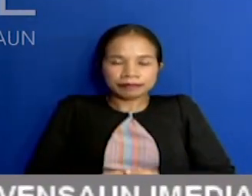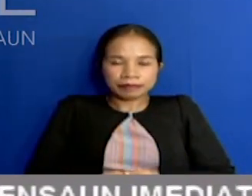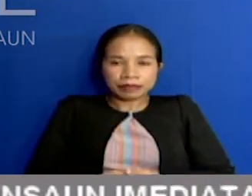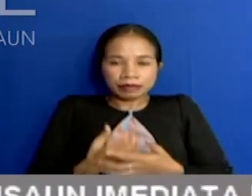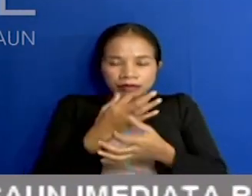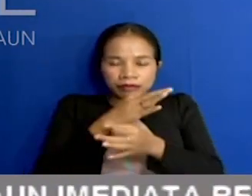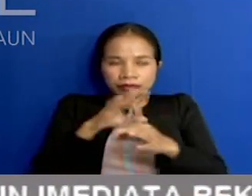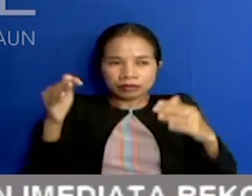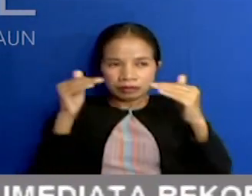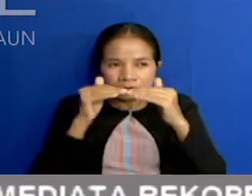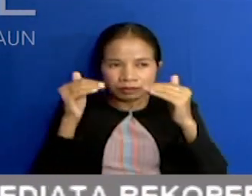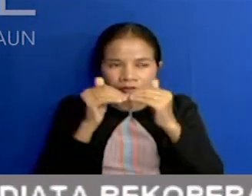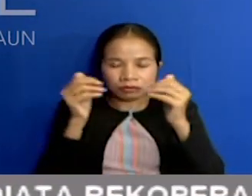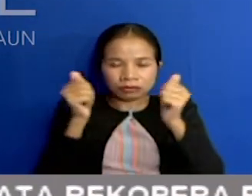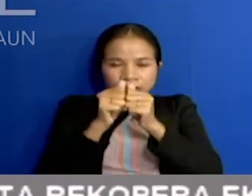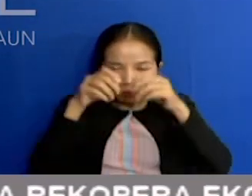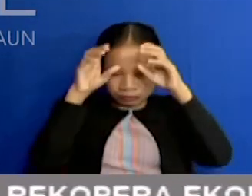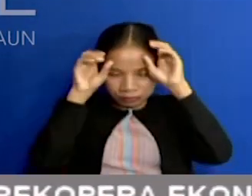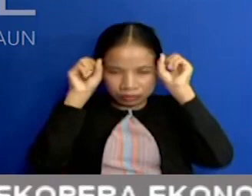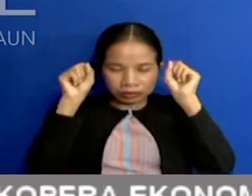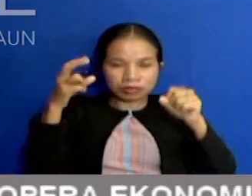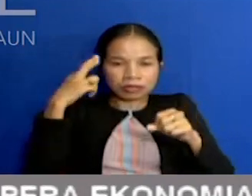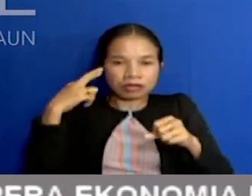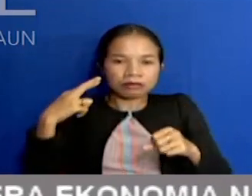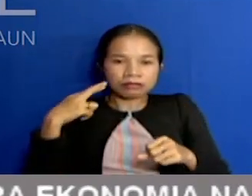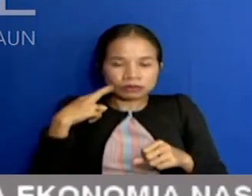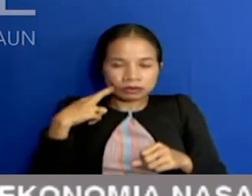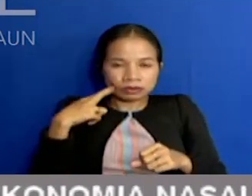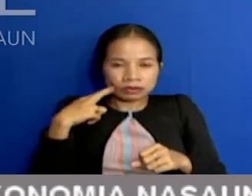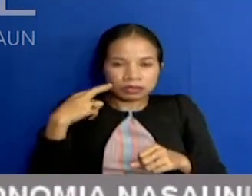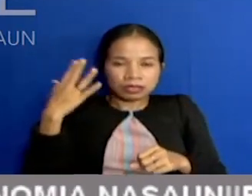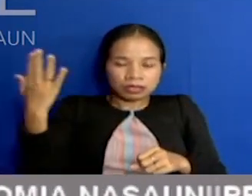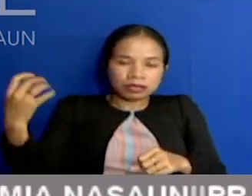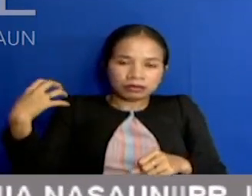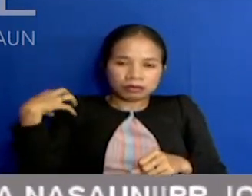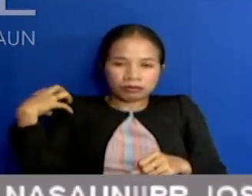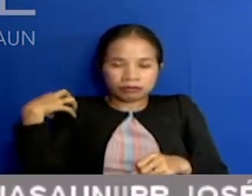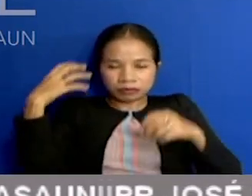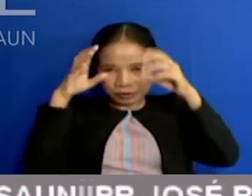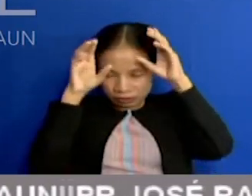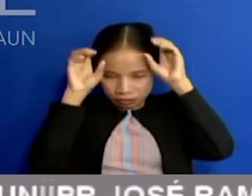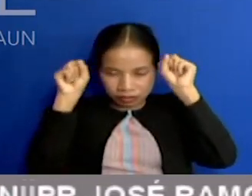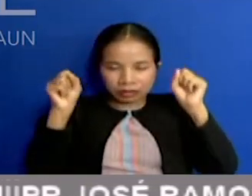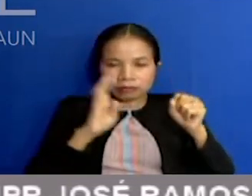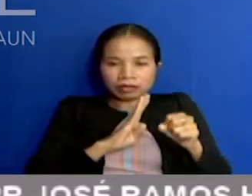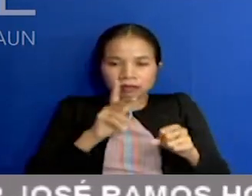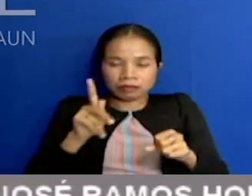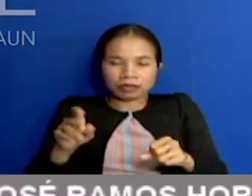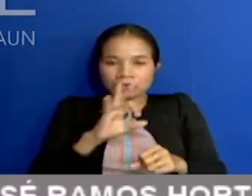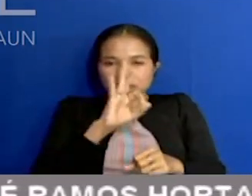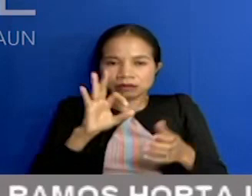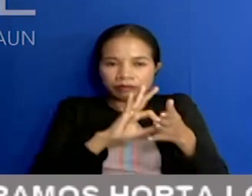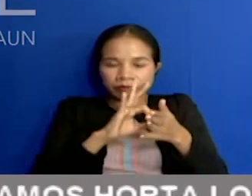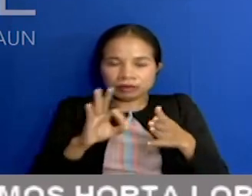Foi dramata encontro o Presidente da República, José Ramos Horta, e o Palácio Presidencial Bairro Pité. Sexta-feira,